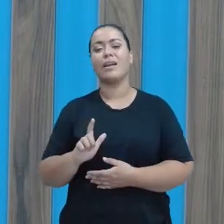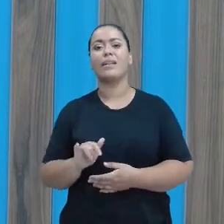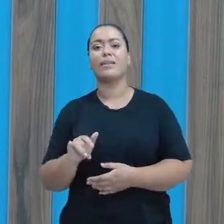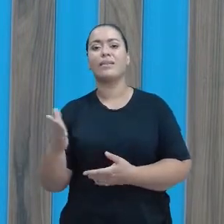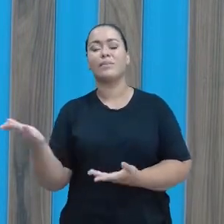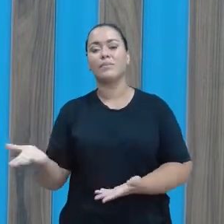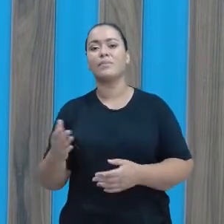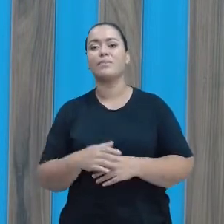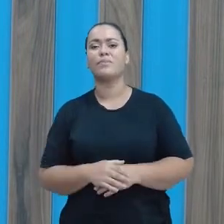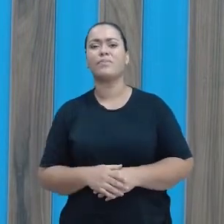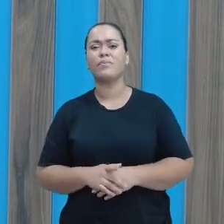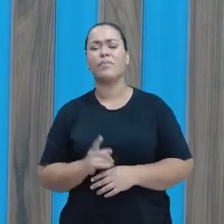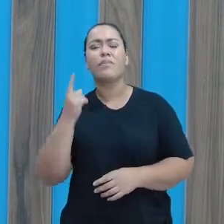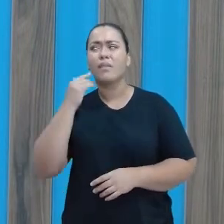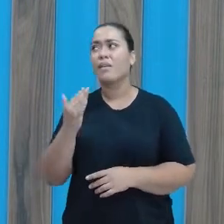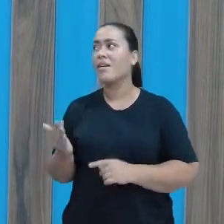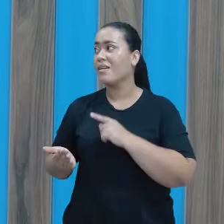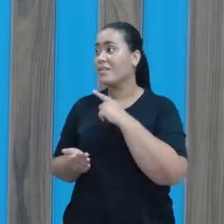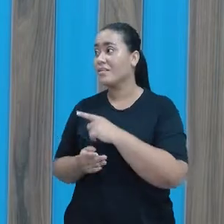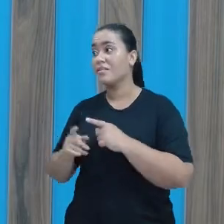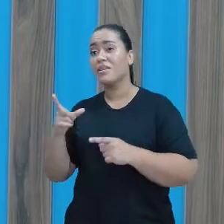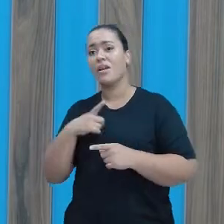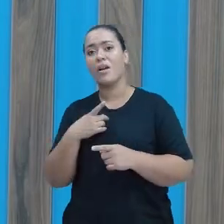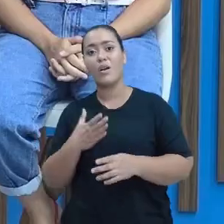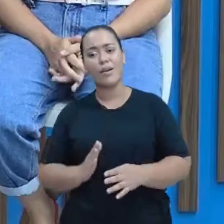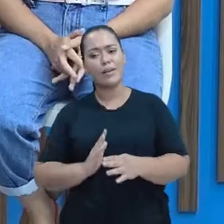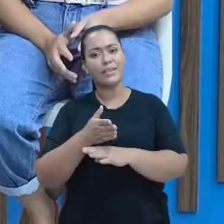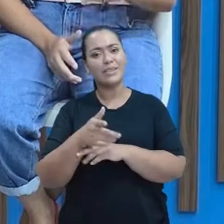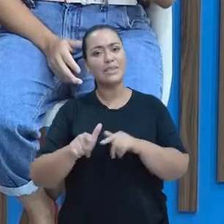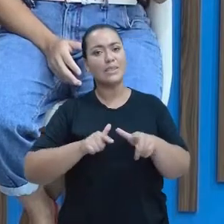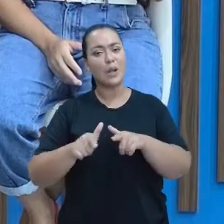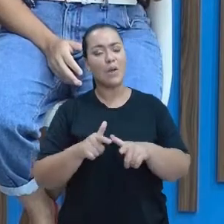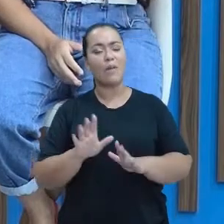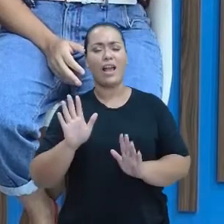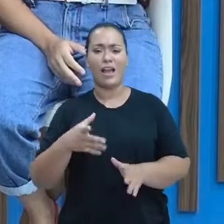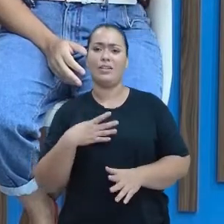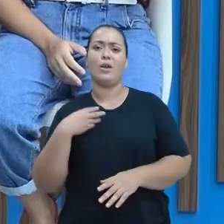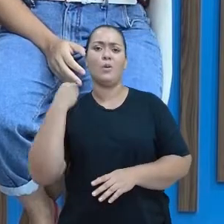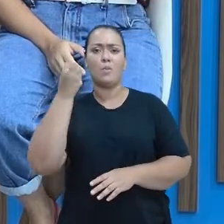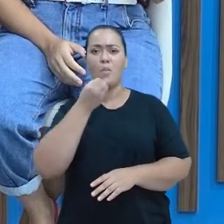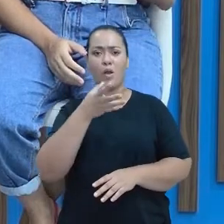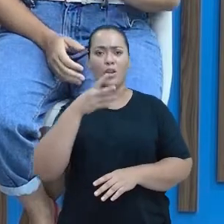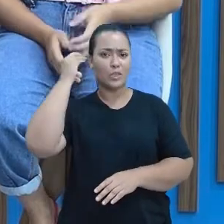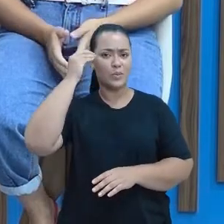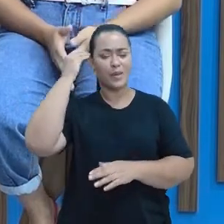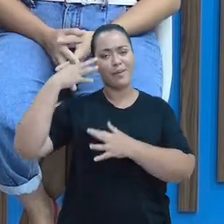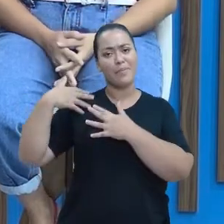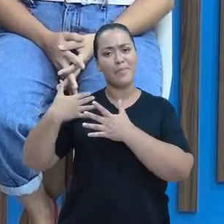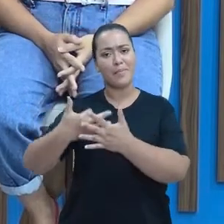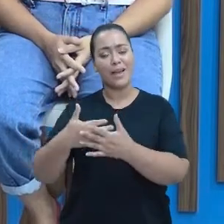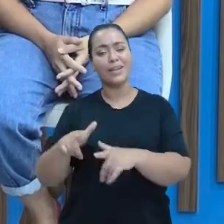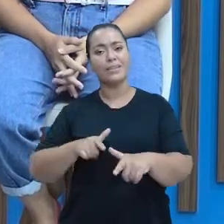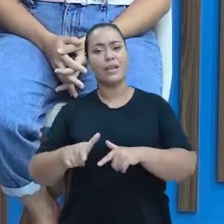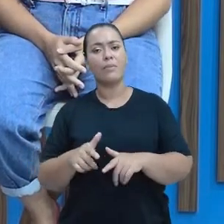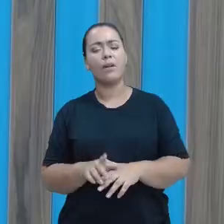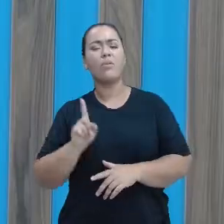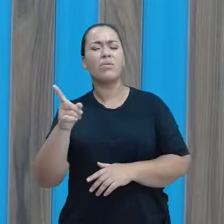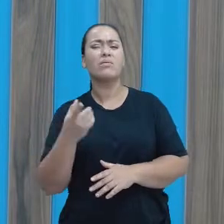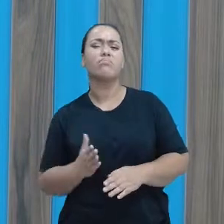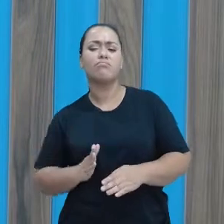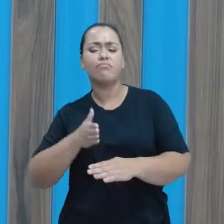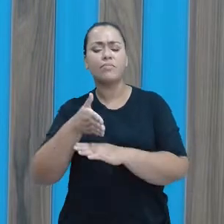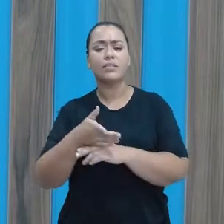Professora, a senhora, né, ingressou no mundo do trabalho, né, já tem uma boa experiência no mundo do trabalho. Uhum. E quando a senhora ingressou, a